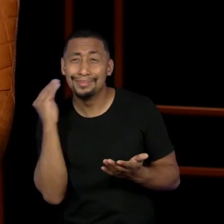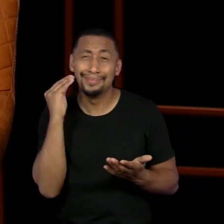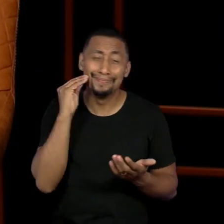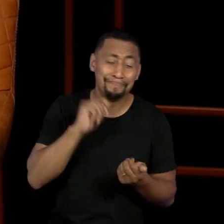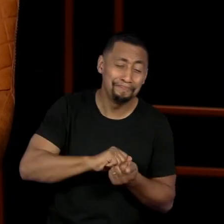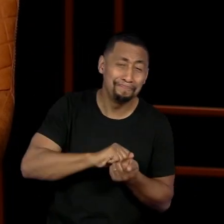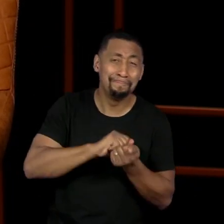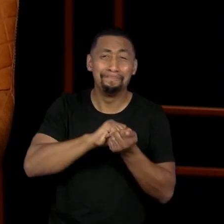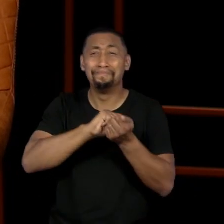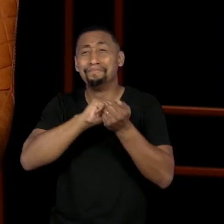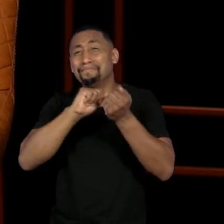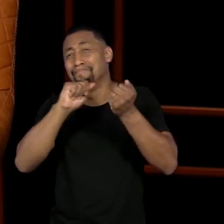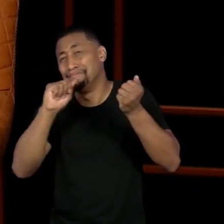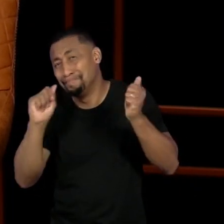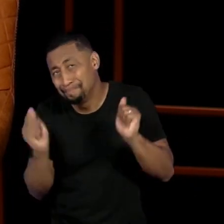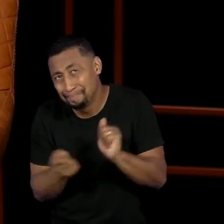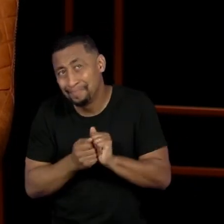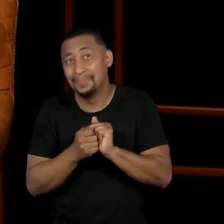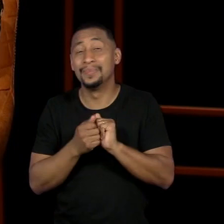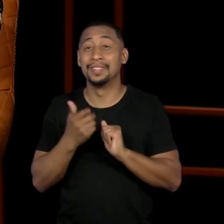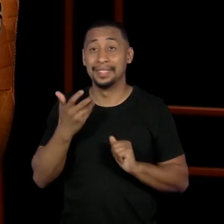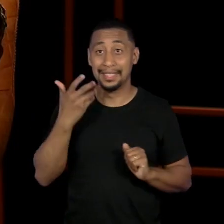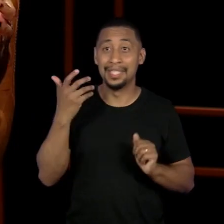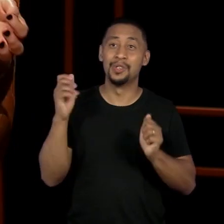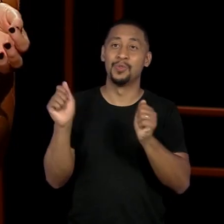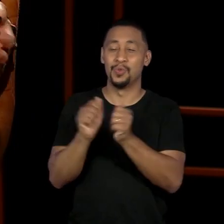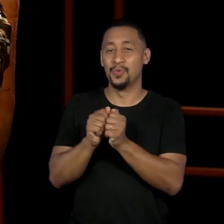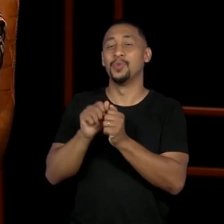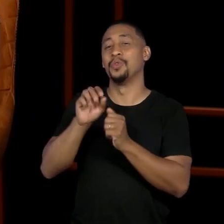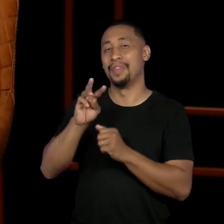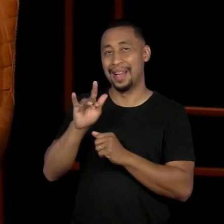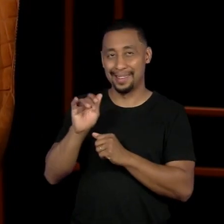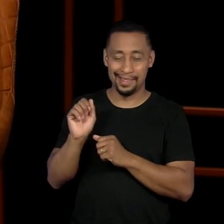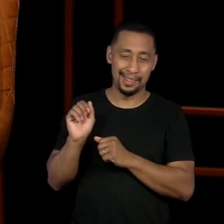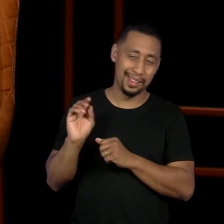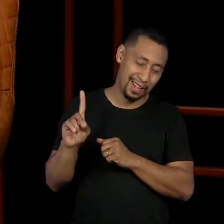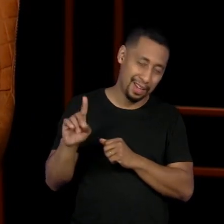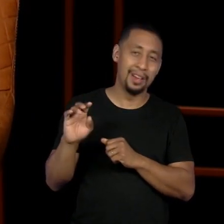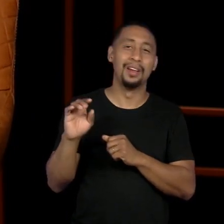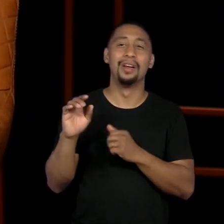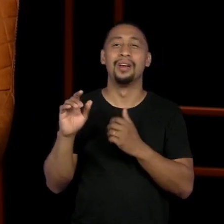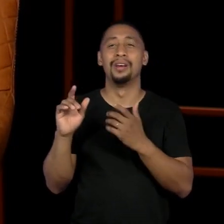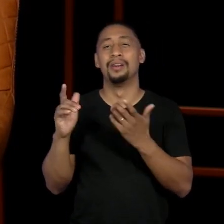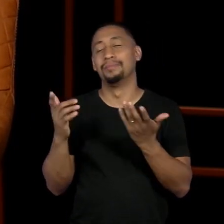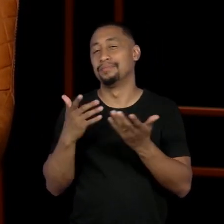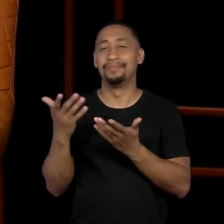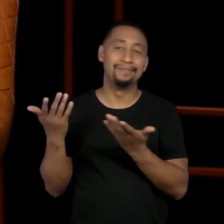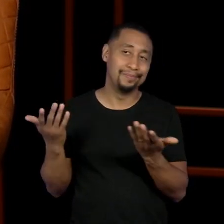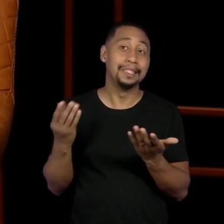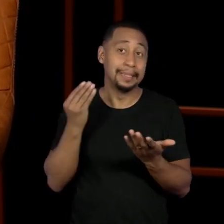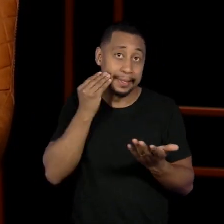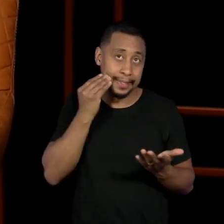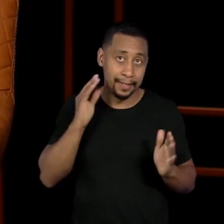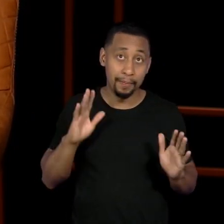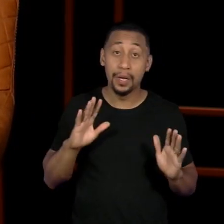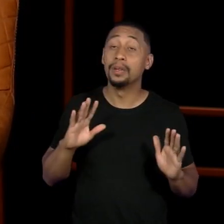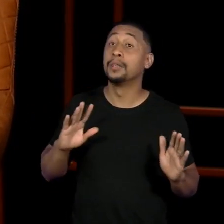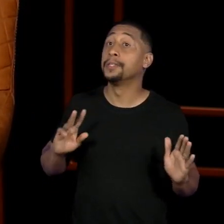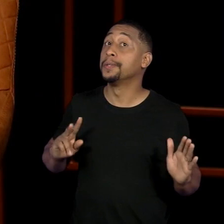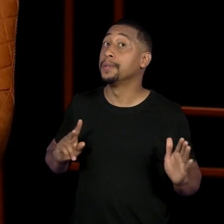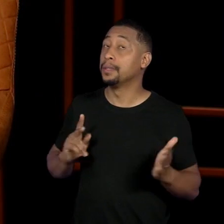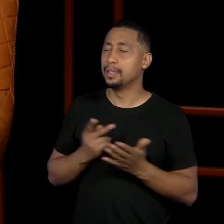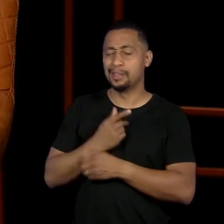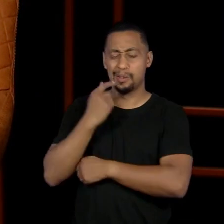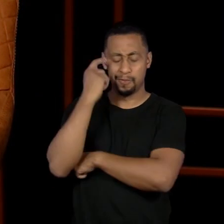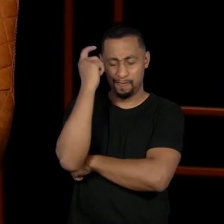versão... jazzis, com o Wagner Tiso, o cellos e não sei o quê e tal. Mas eu ouço a música e penso assim,